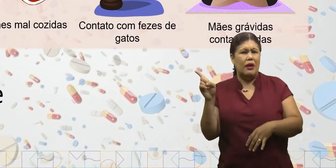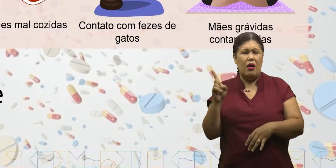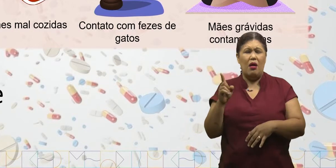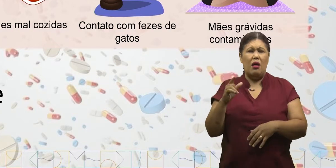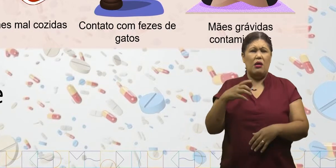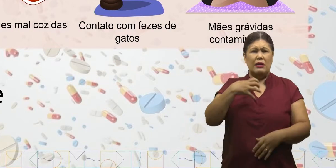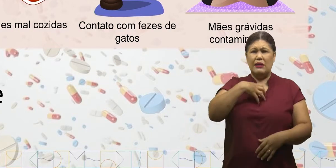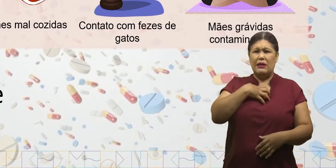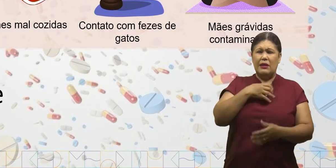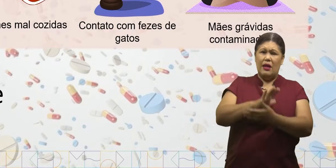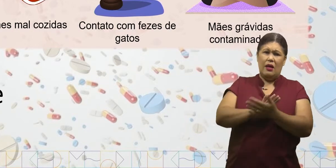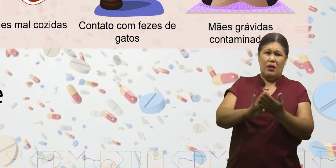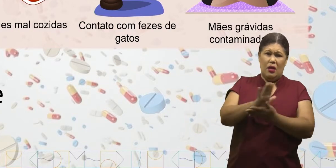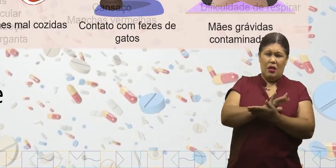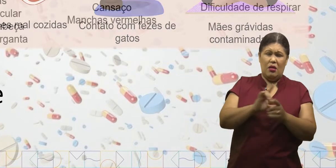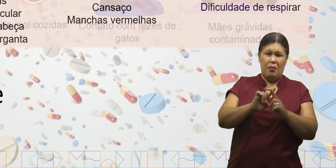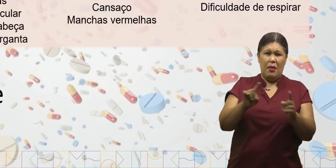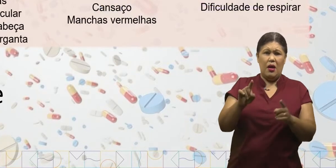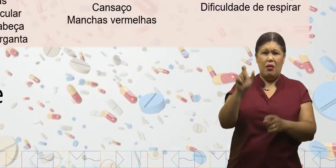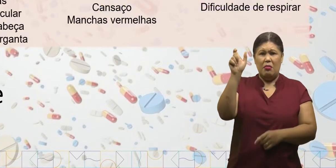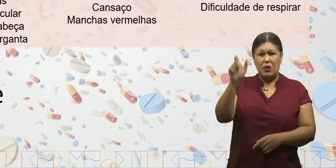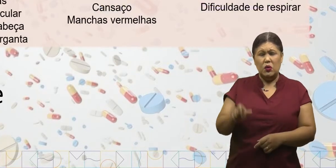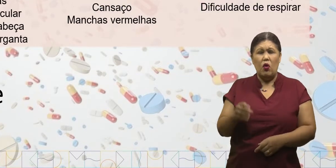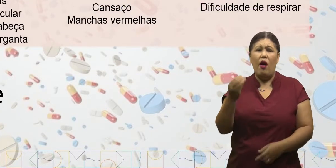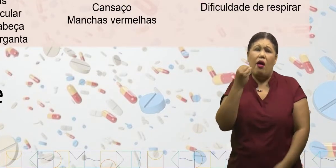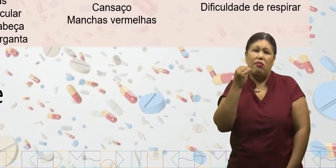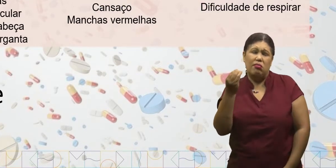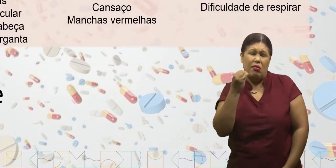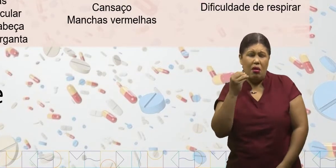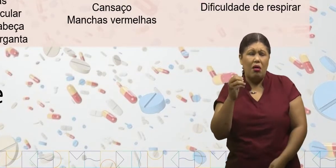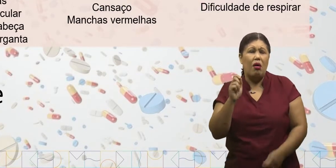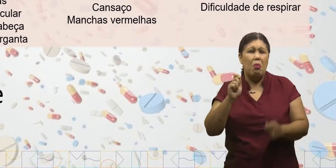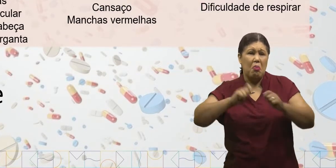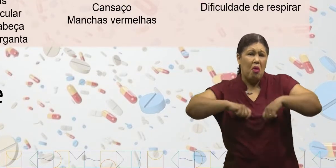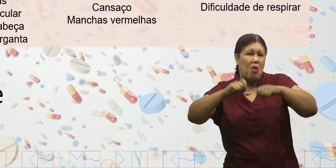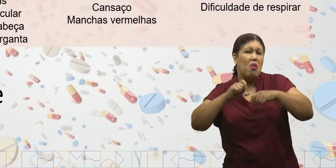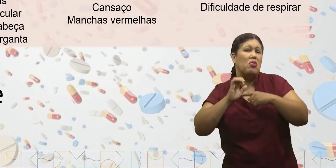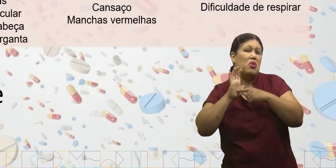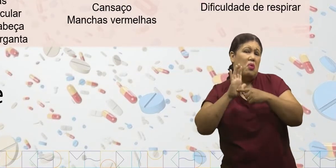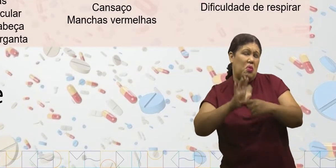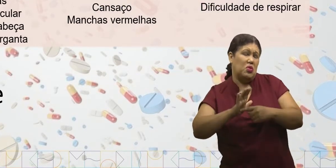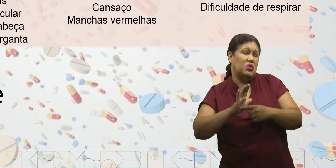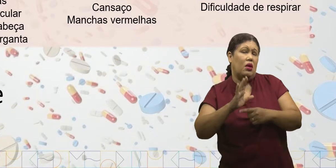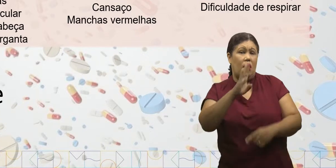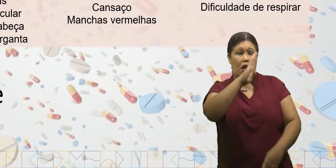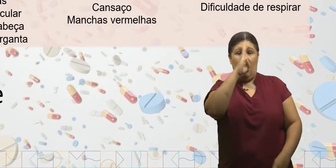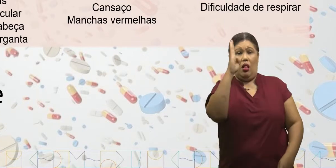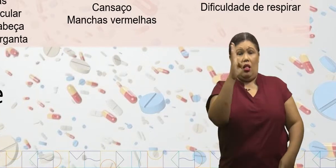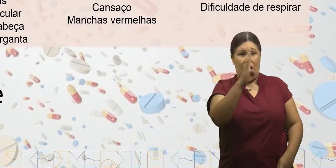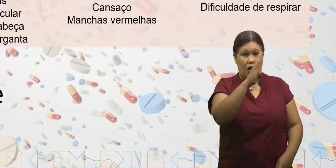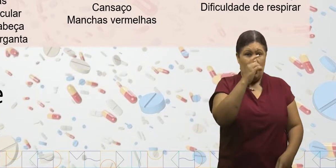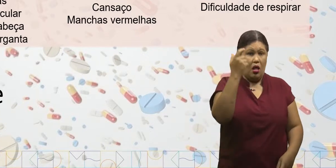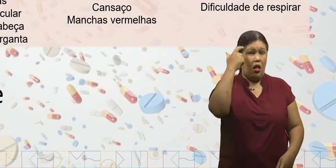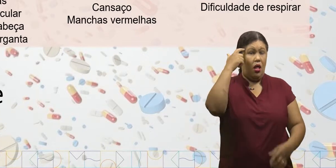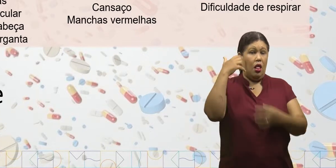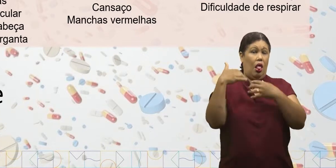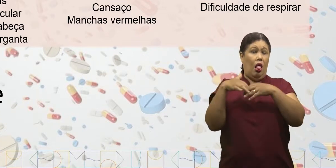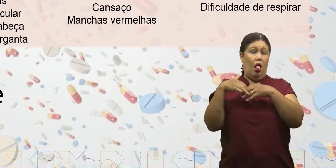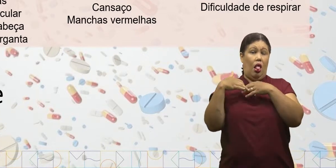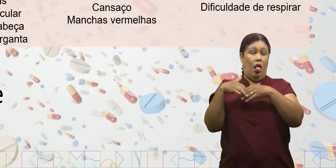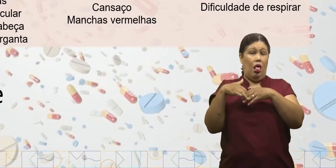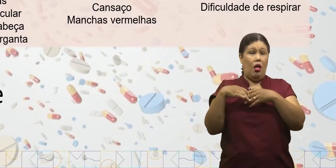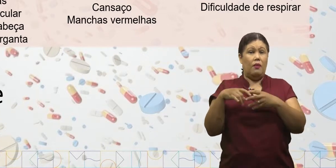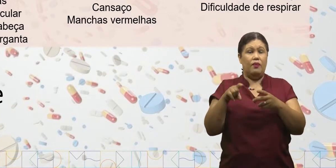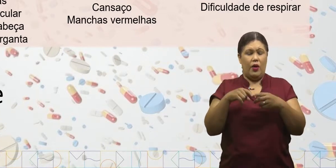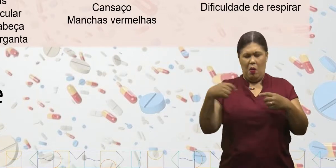mas pessoas com sistema de defesa fraco, como bebês, por exemplo, podem apresentar tontura, confusão